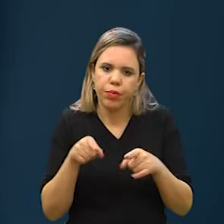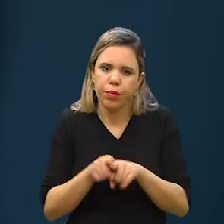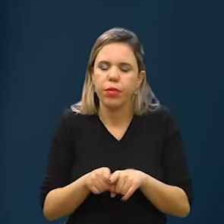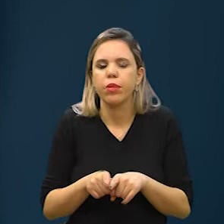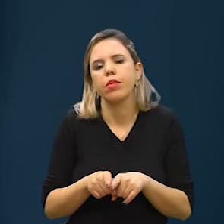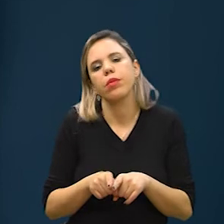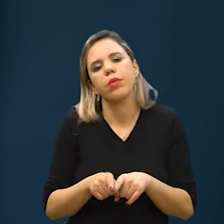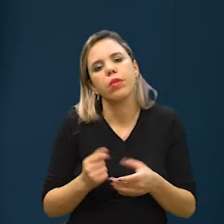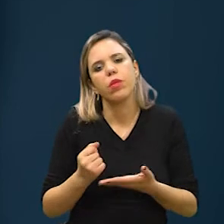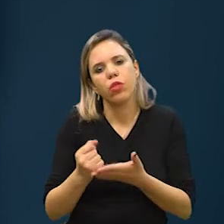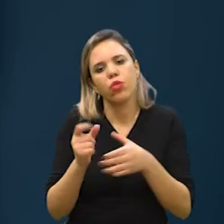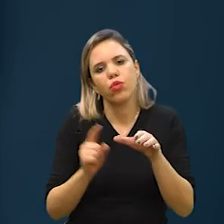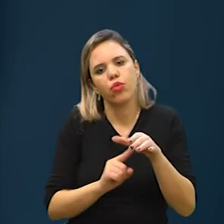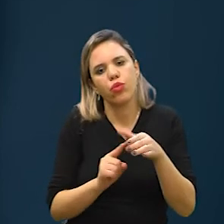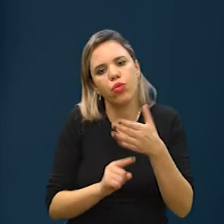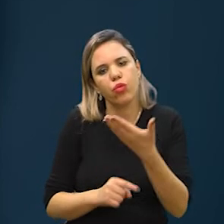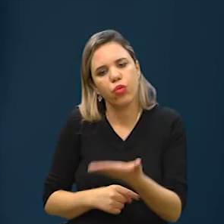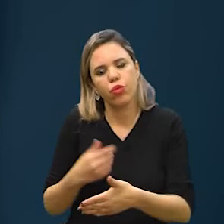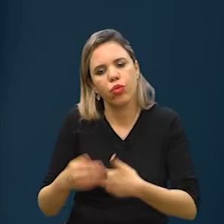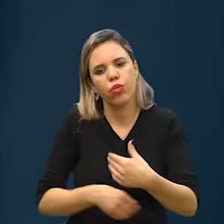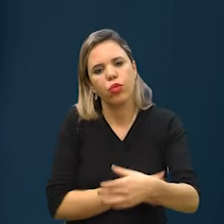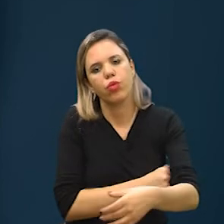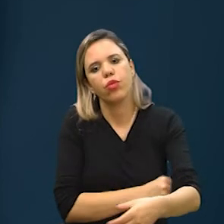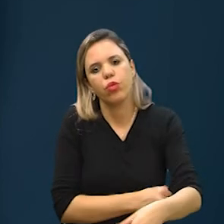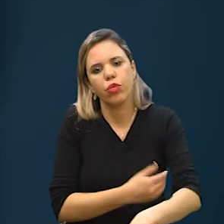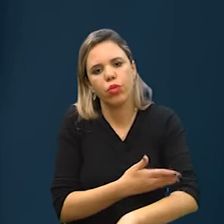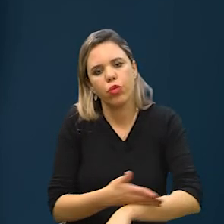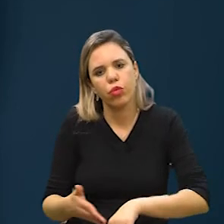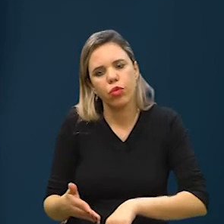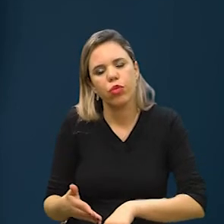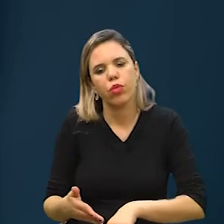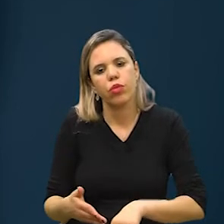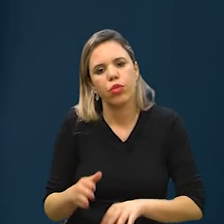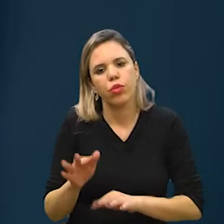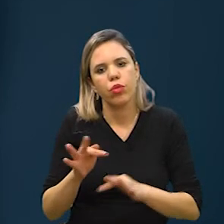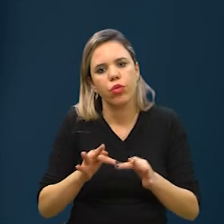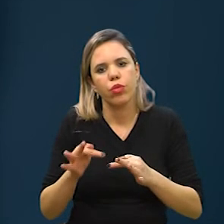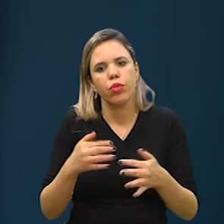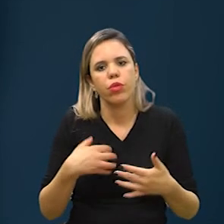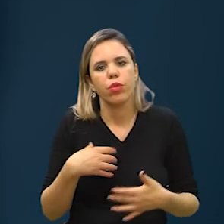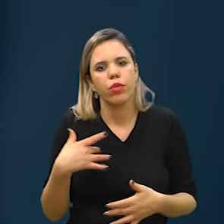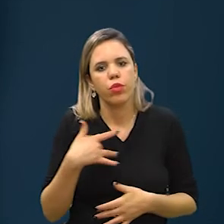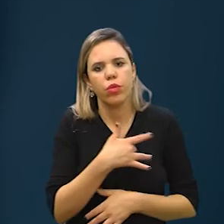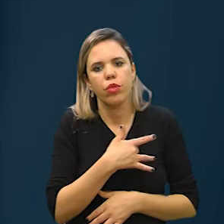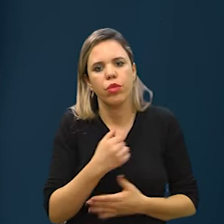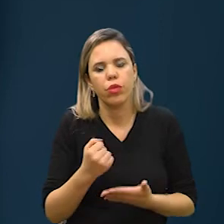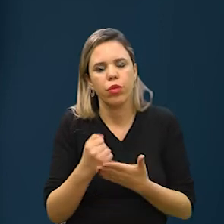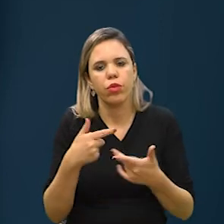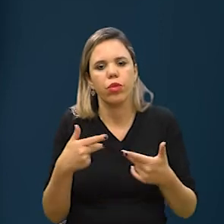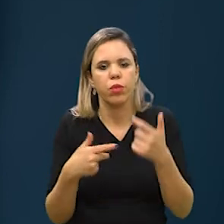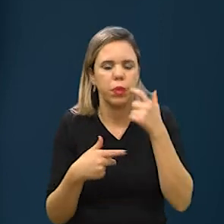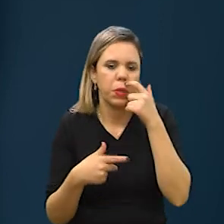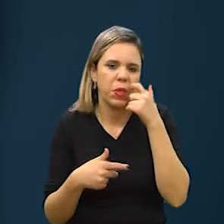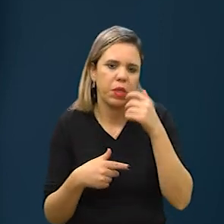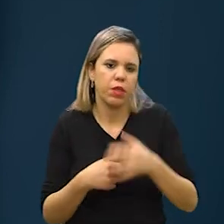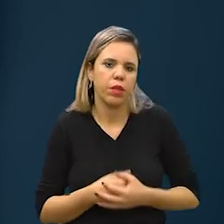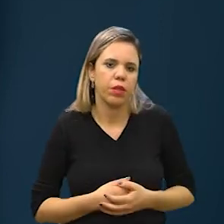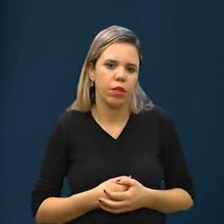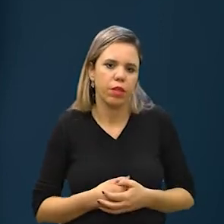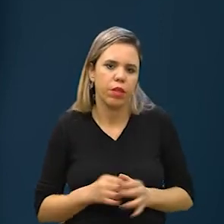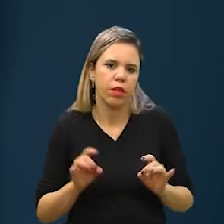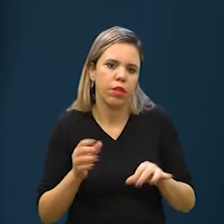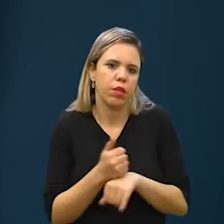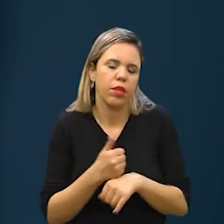suplementação, ajudando aí todos os nossos clientes com a rotina, o hábito, a forma, a saúde, implementando algo